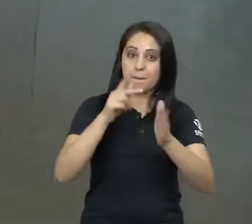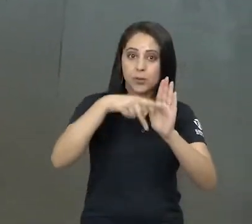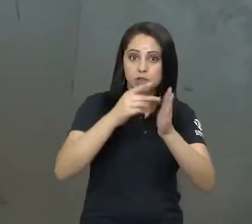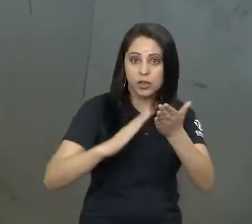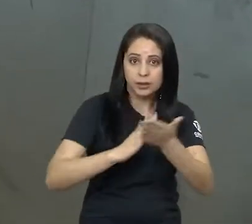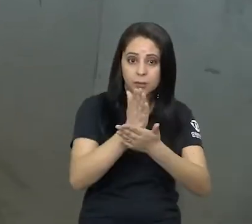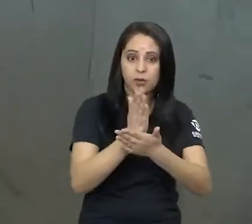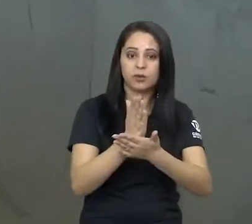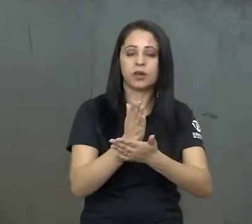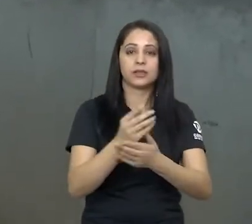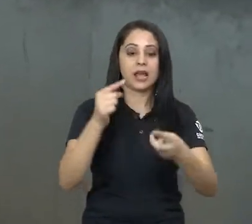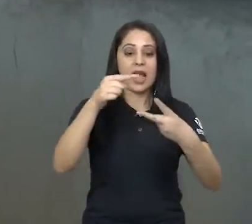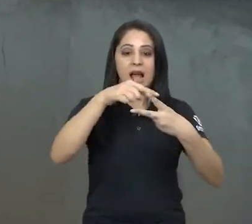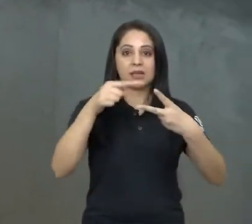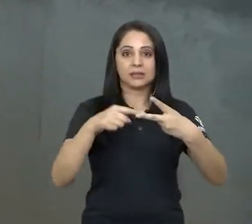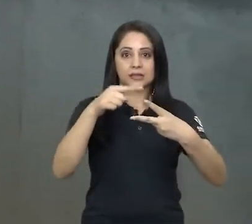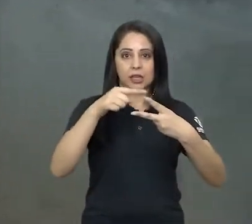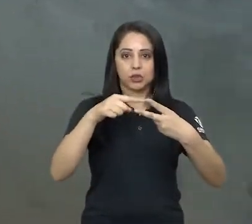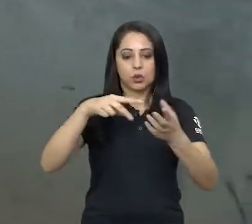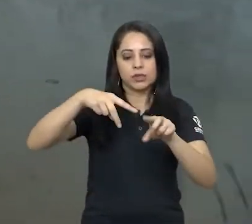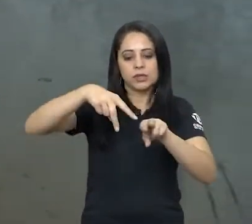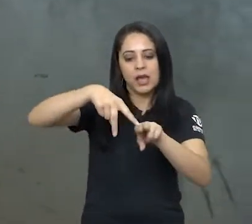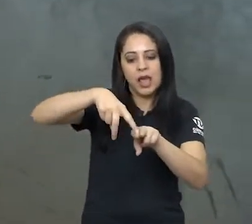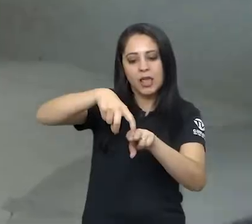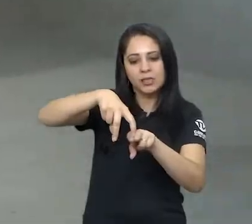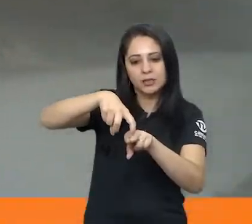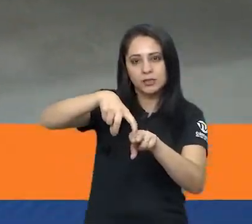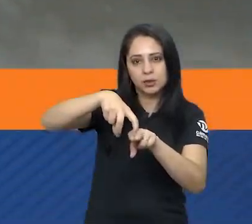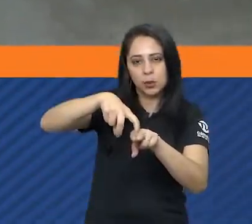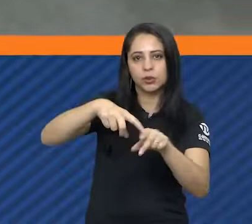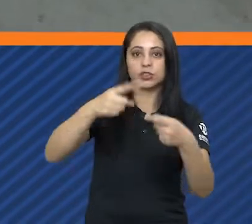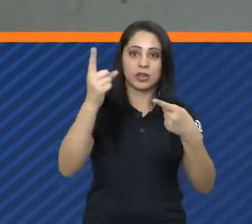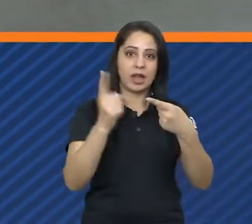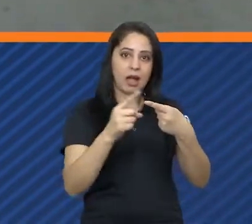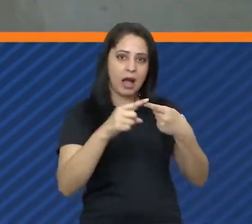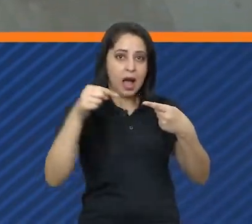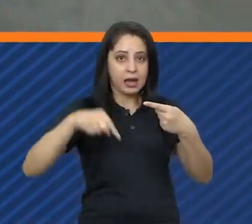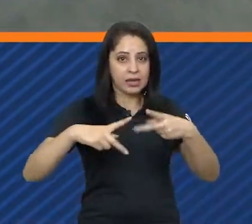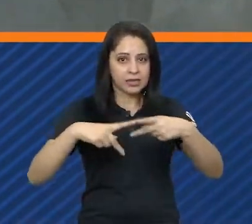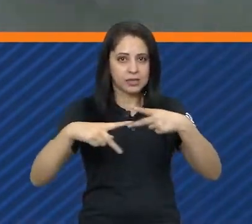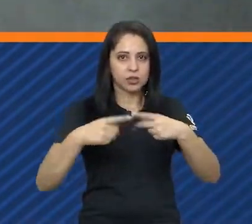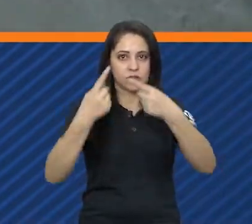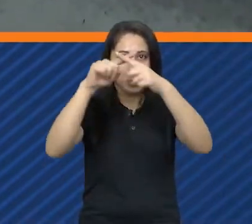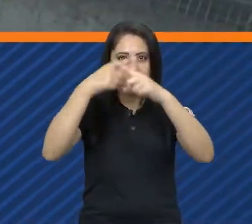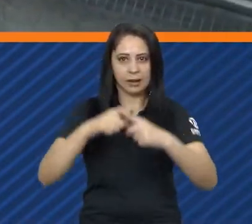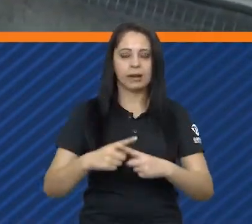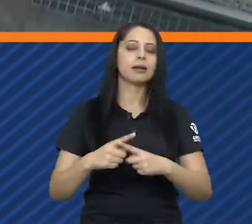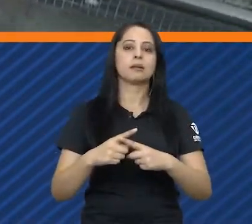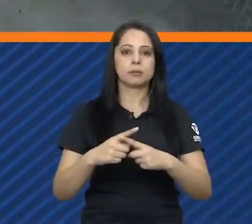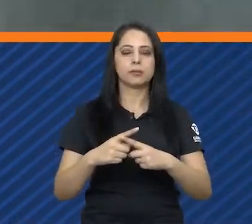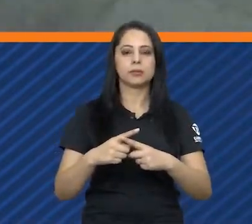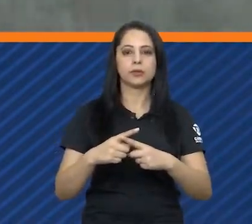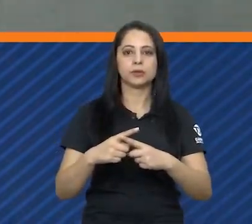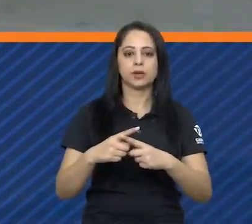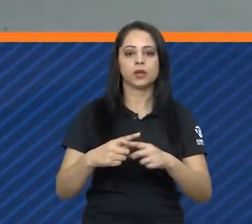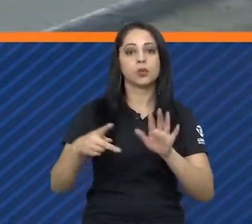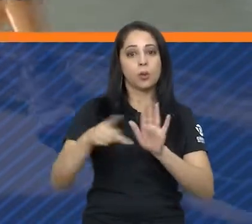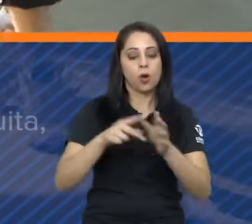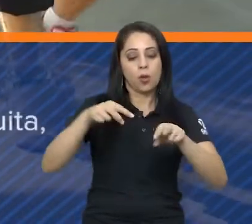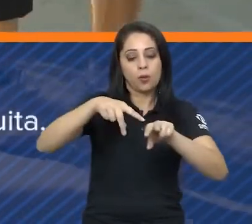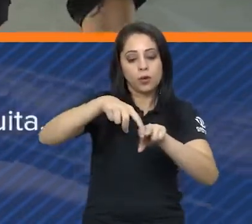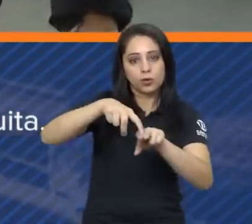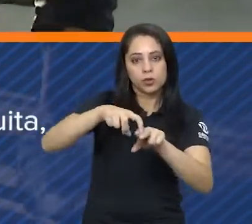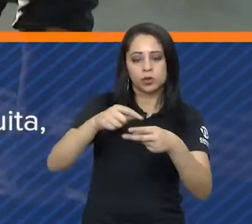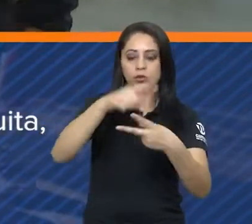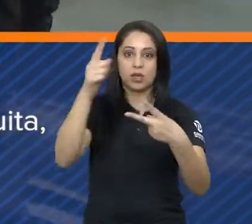projetos aprovados estão 2 relacionados ao skate. Um deles institui em São José o Campeonato Municipal de Skate